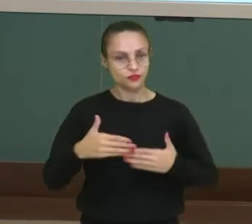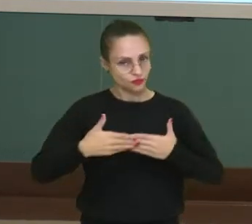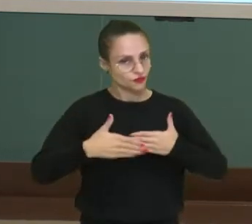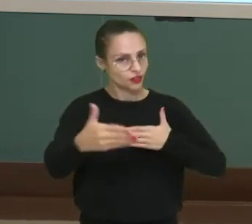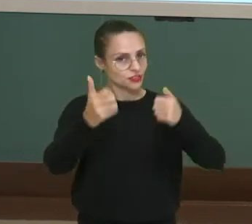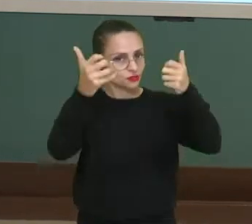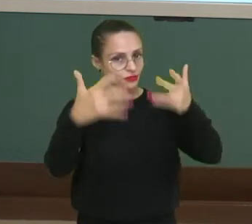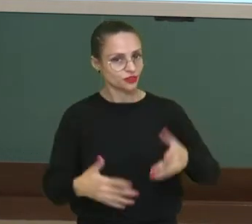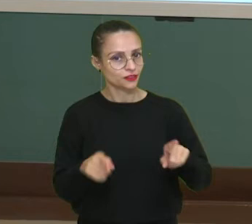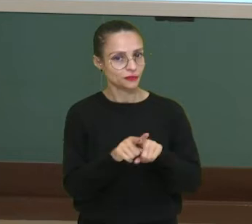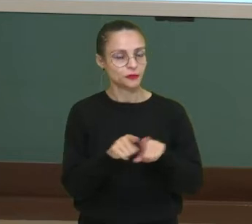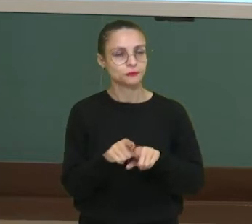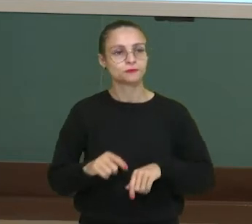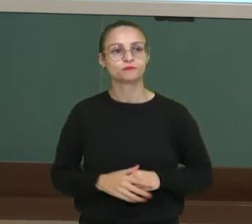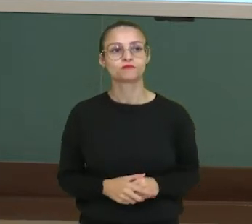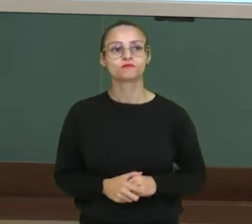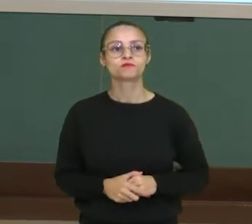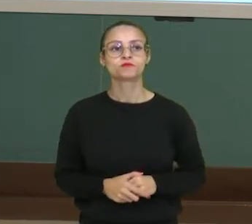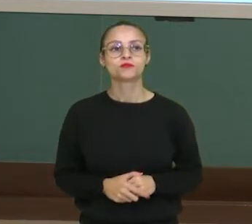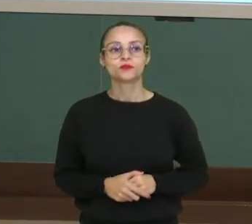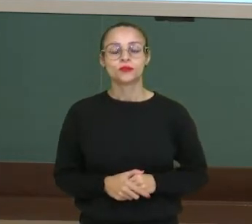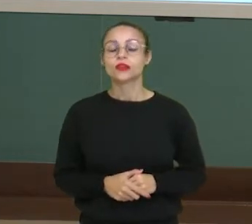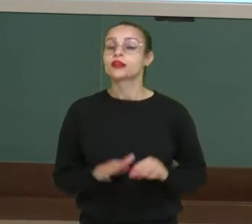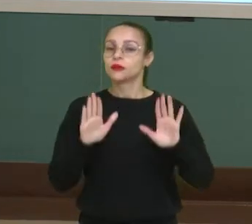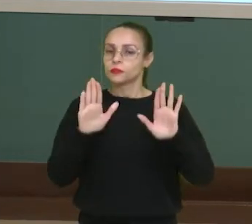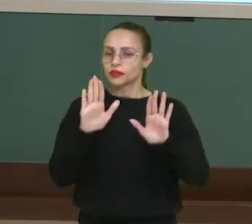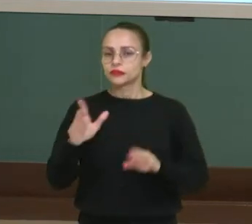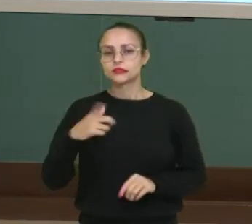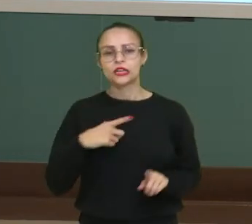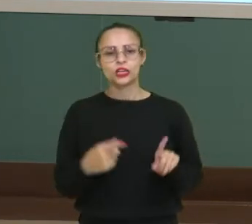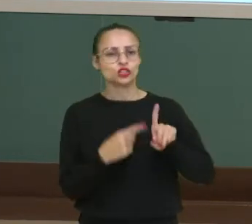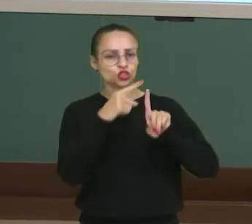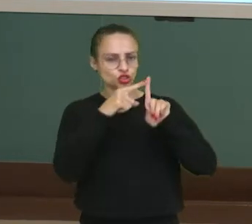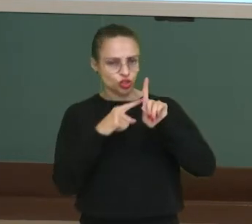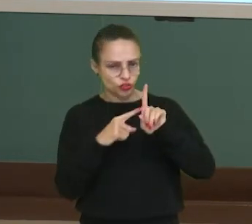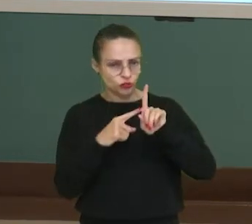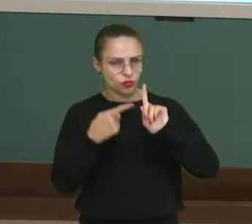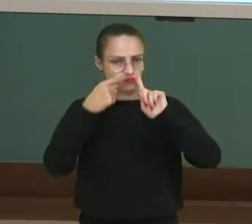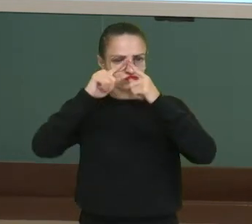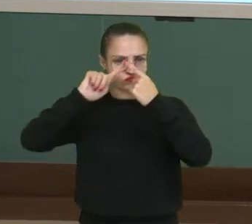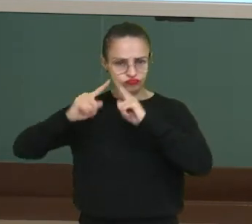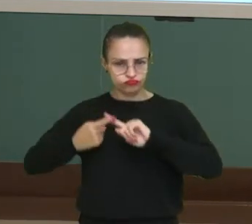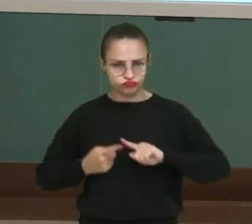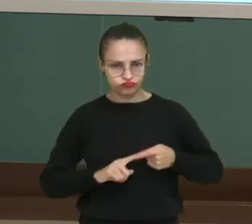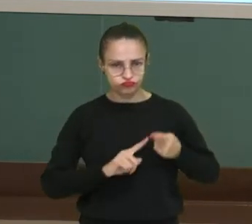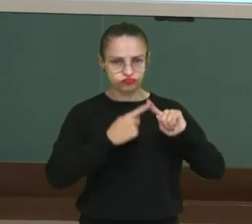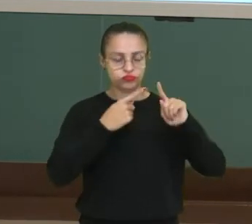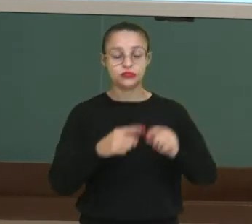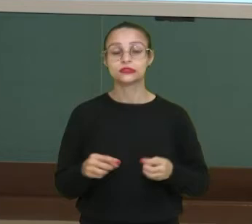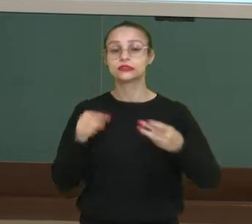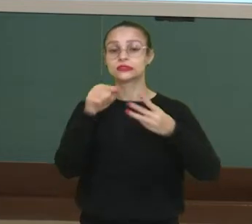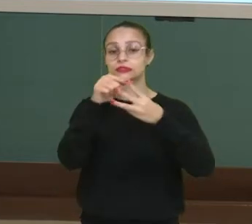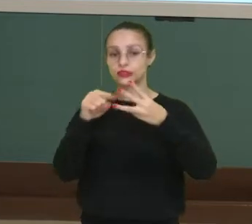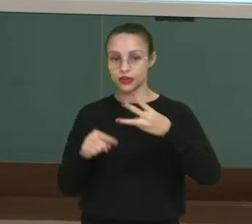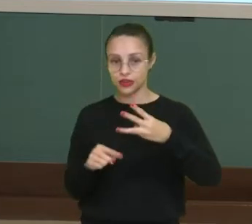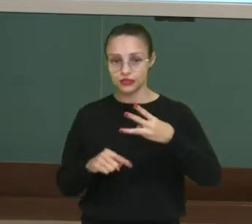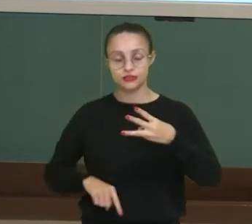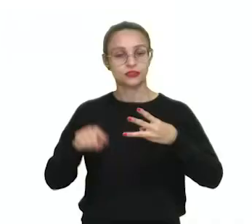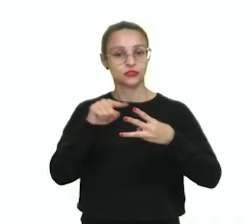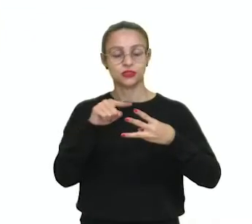isso também. Porém, nós temos alguns tipos de articulações no nosso corpo. 3.